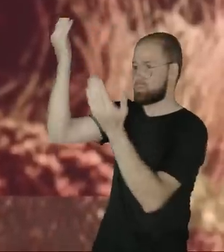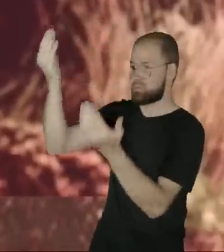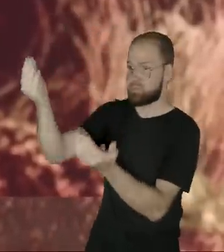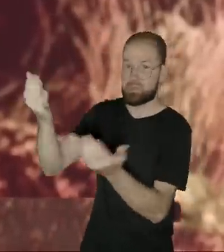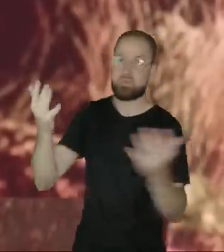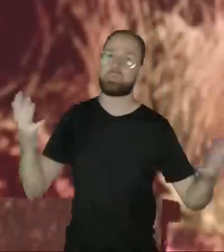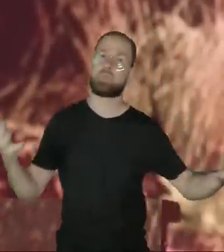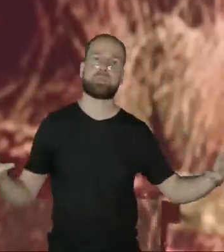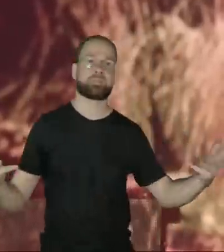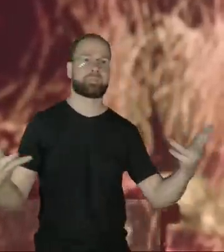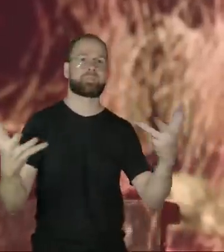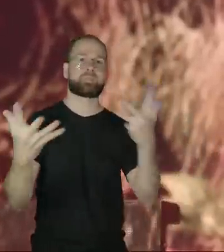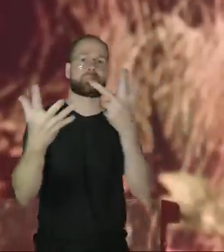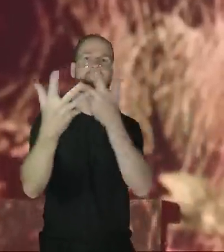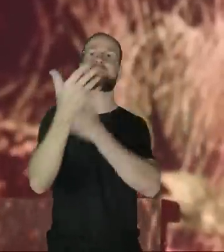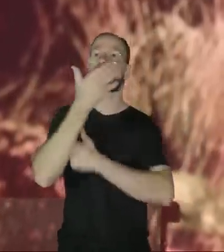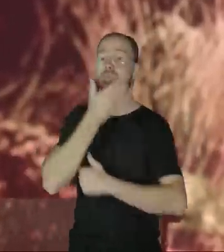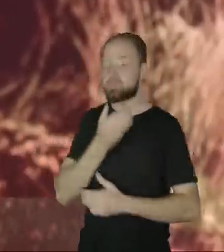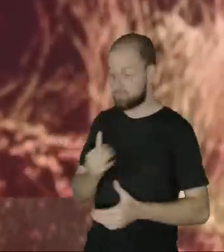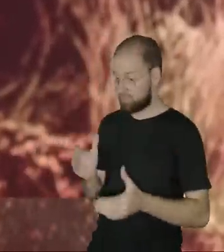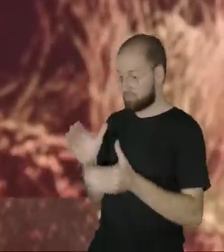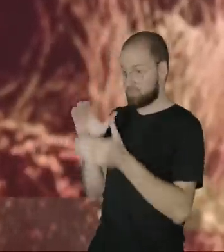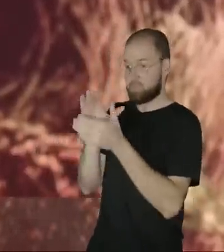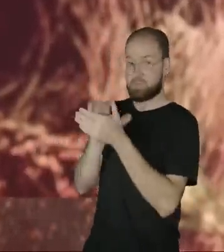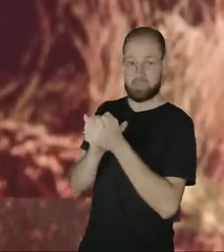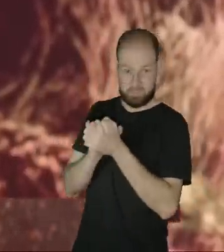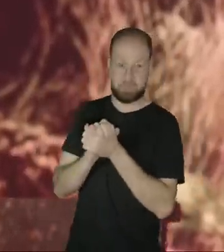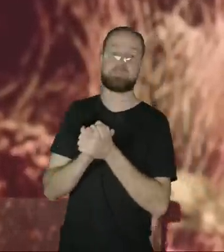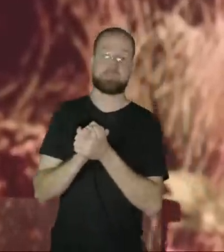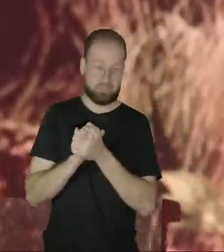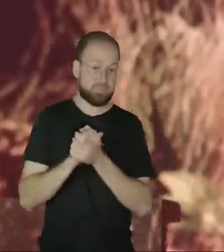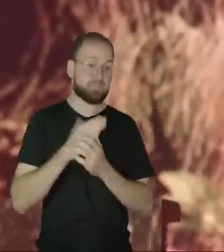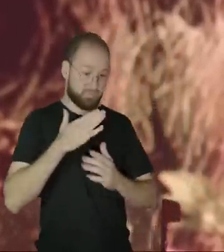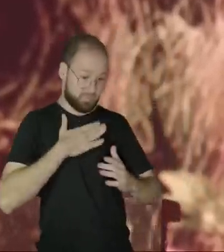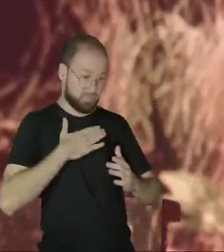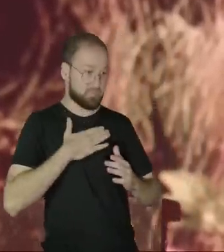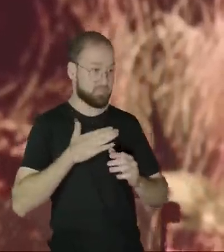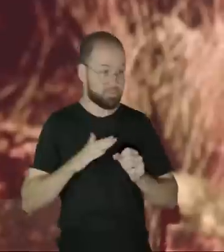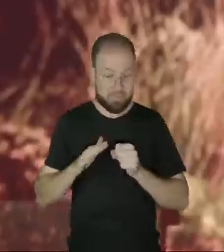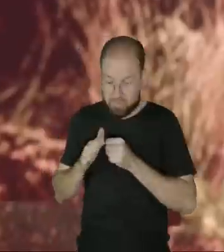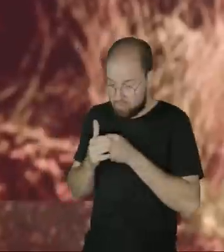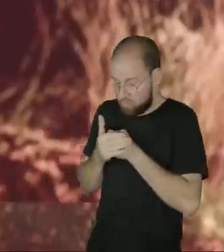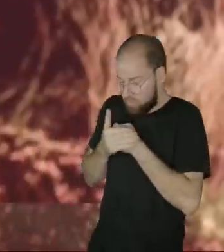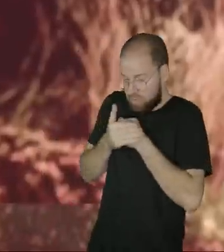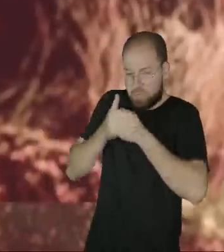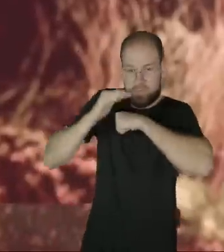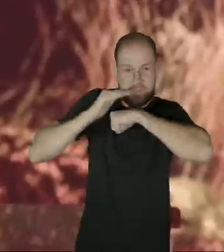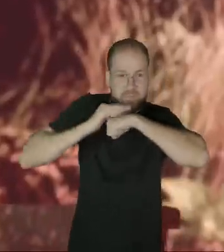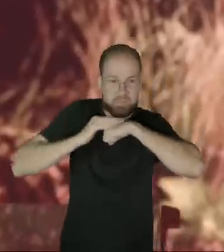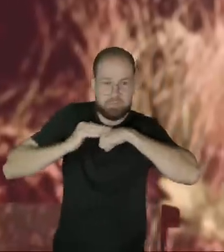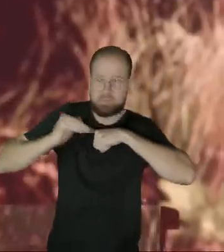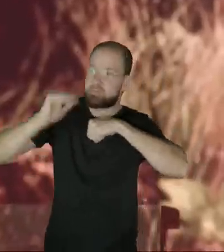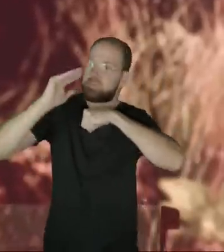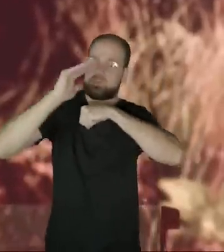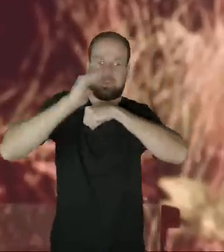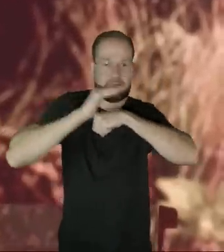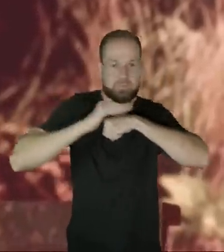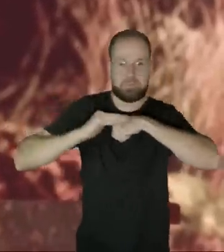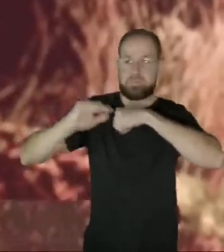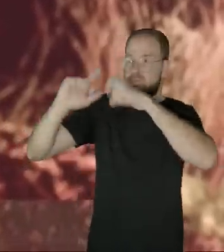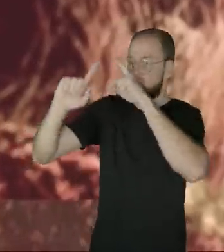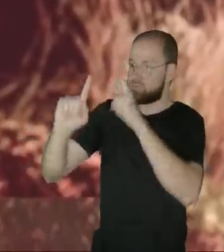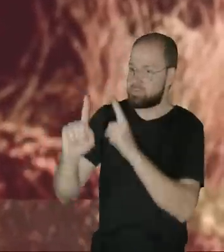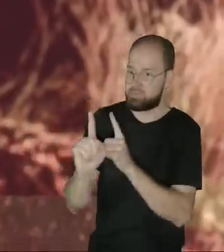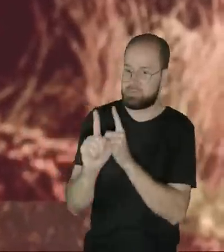Belíssimo esposo, esconde em mim teu lado aberto, em tuas chagas